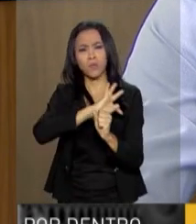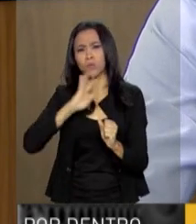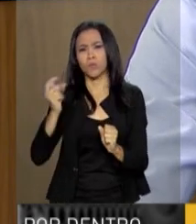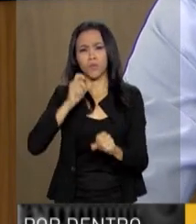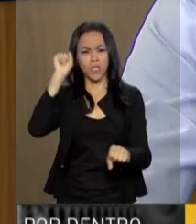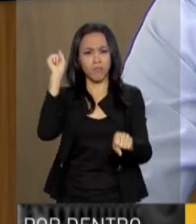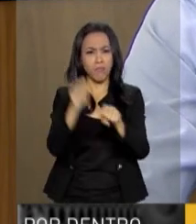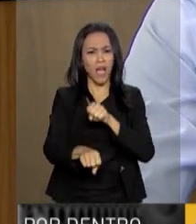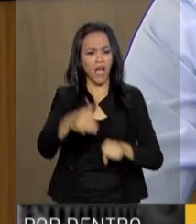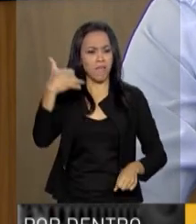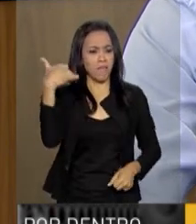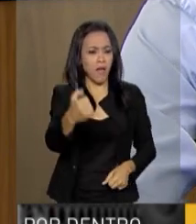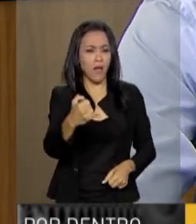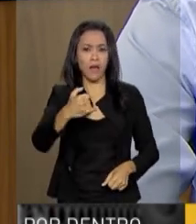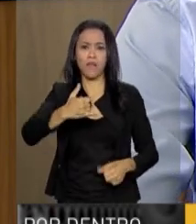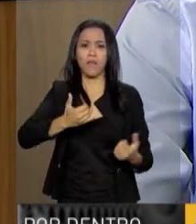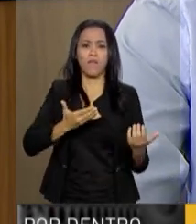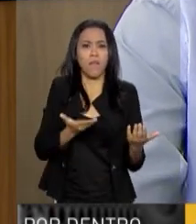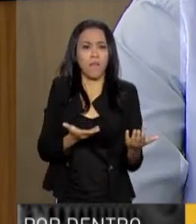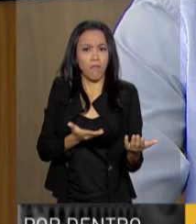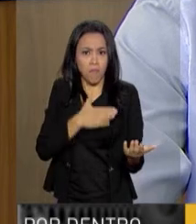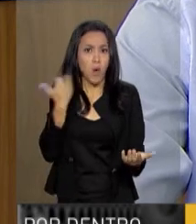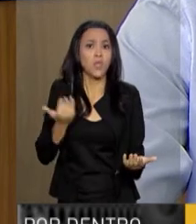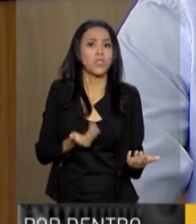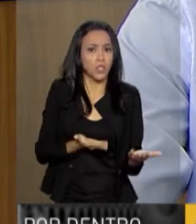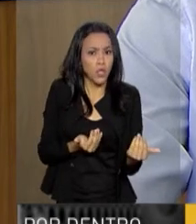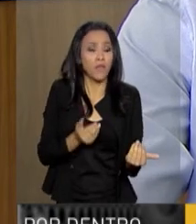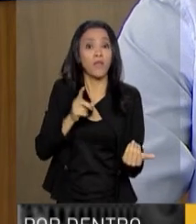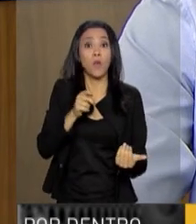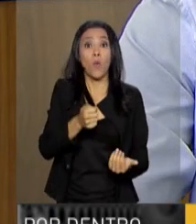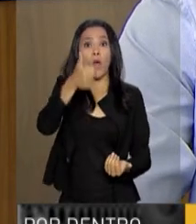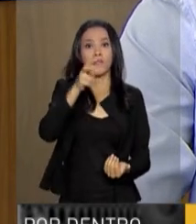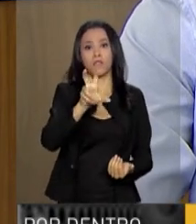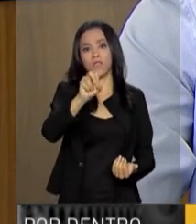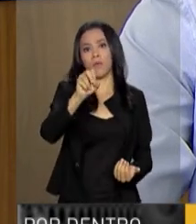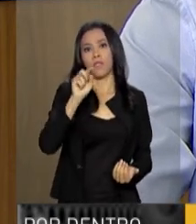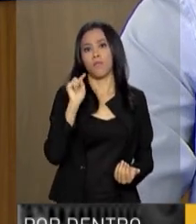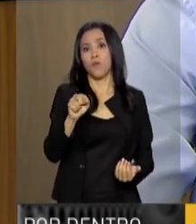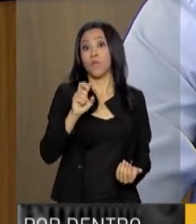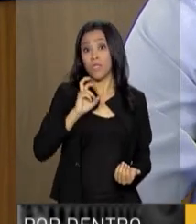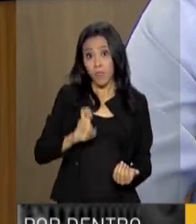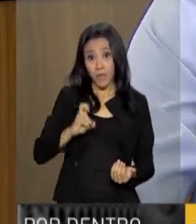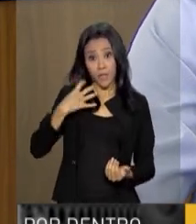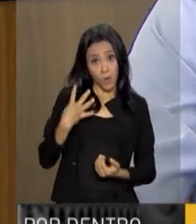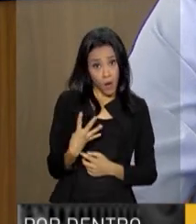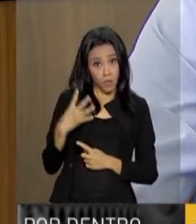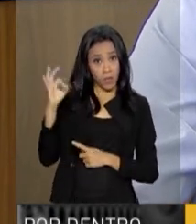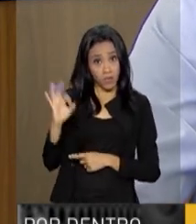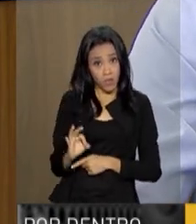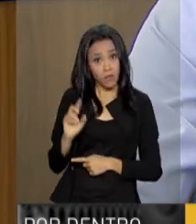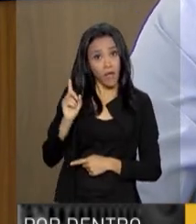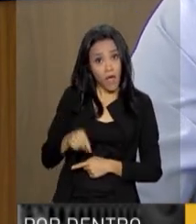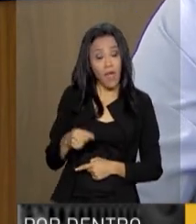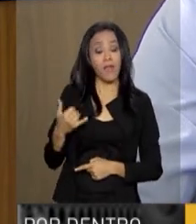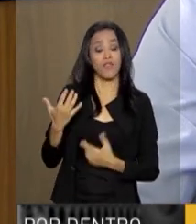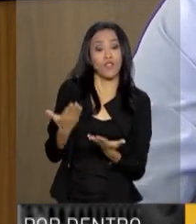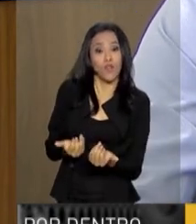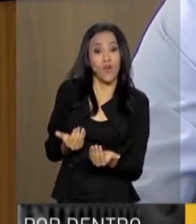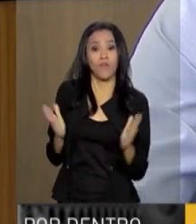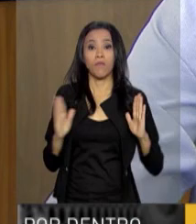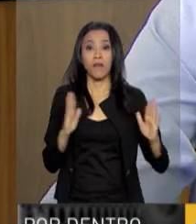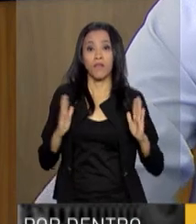que somam quase 60.000 54% são cometidos contra jovens de 15 a 29